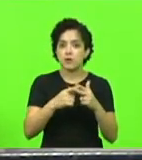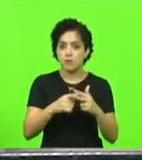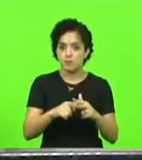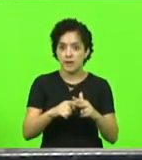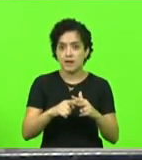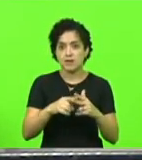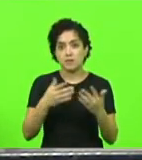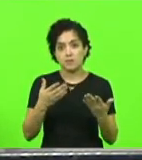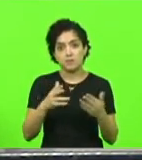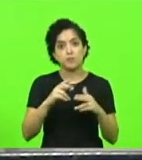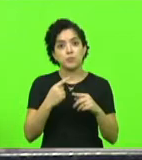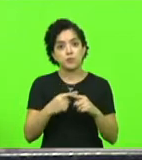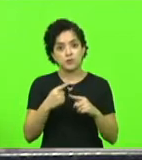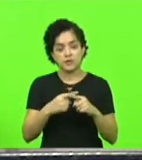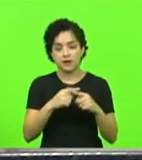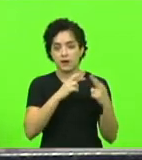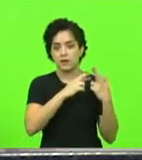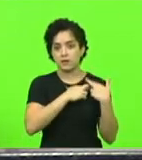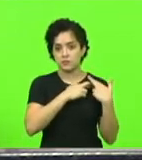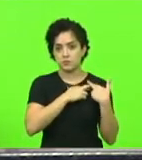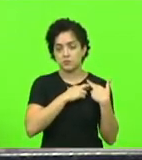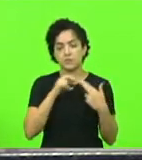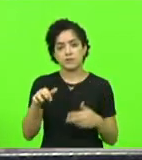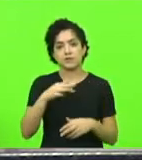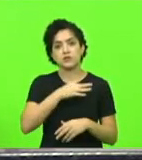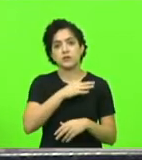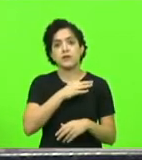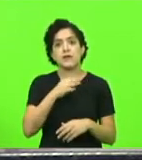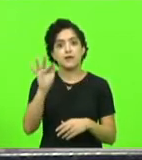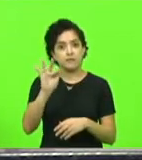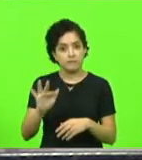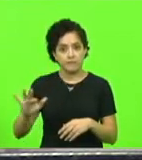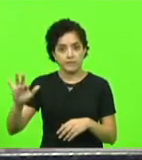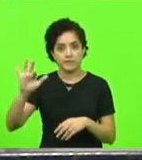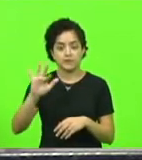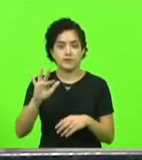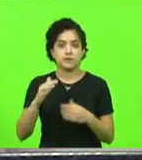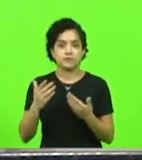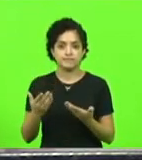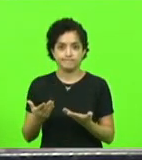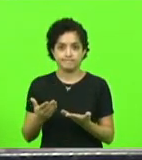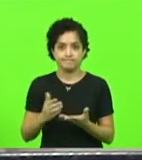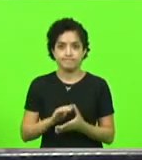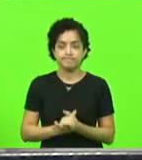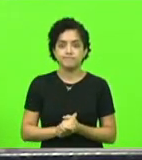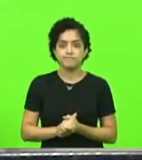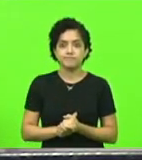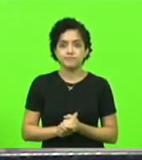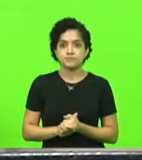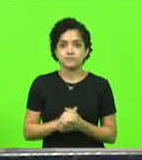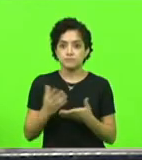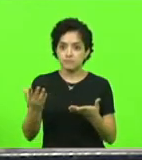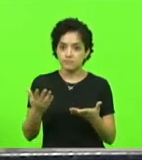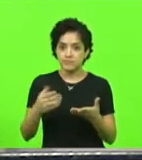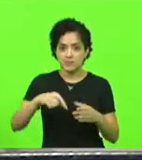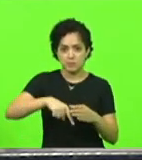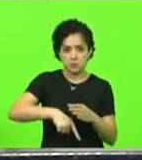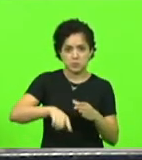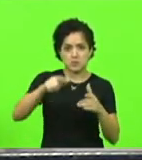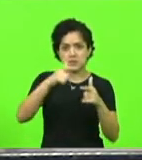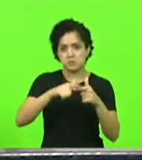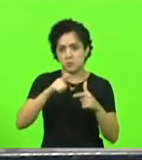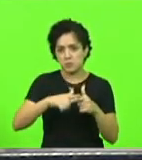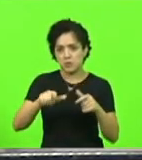cuja manutenção é para ser feita pelo governo federal, que cruzou os braços, ao que tudo indica, gerando essa buracada, essas